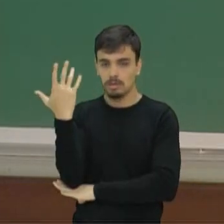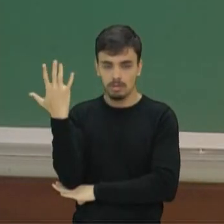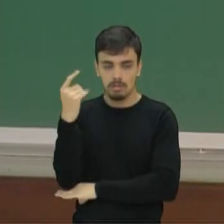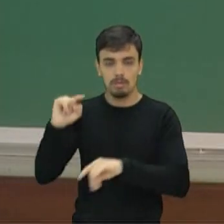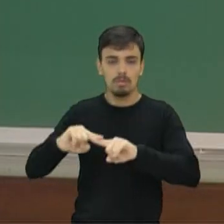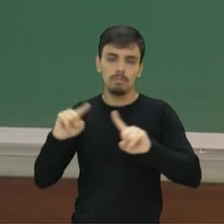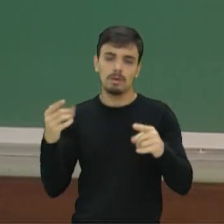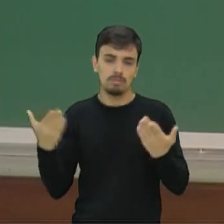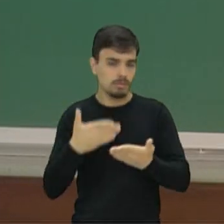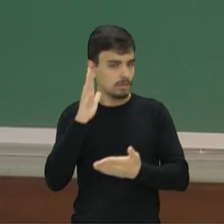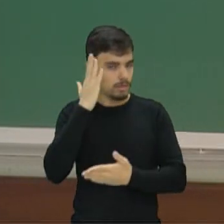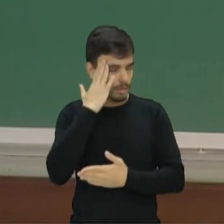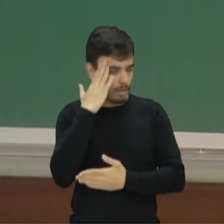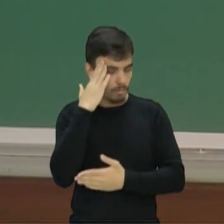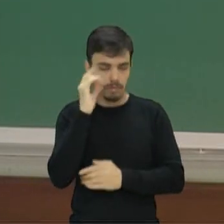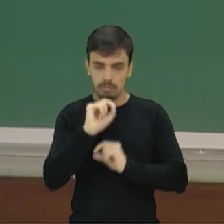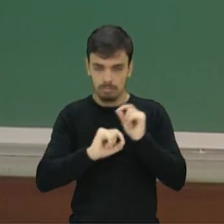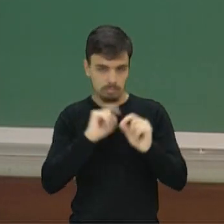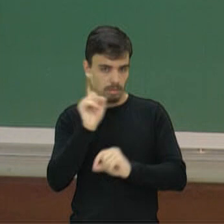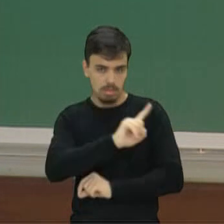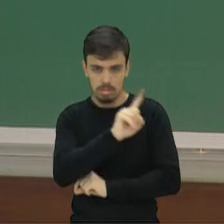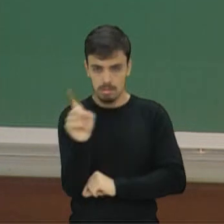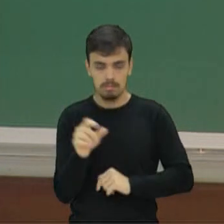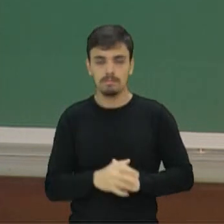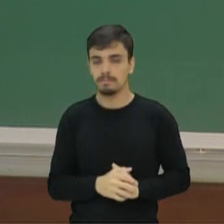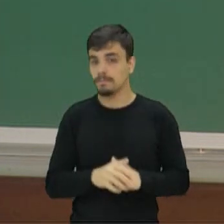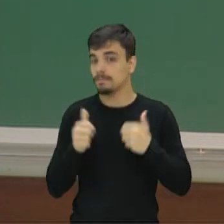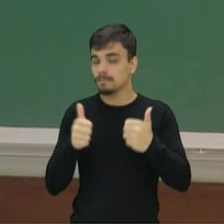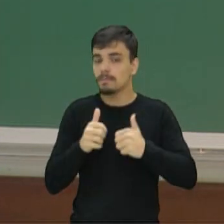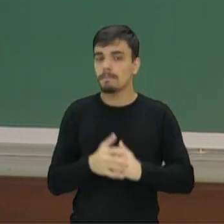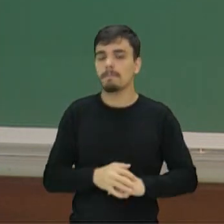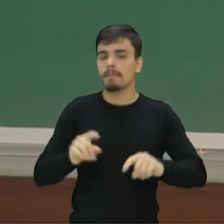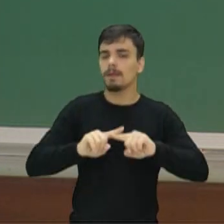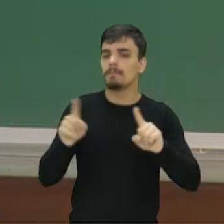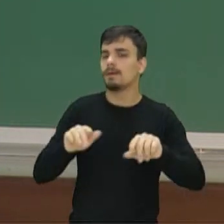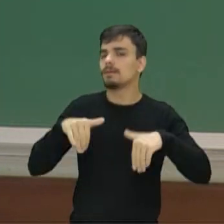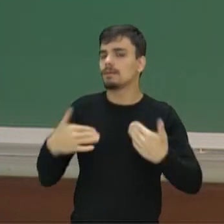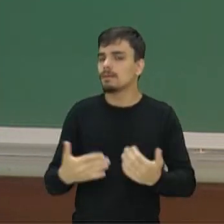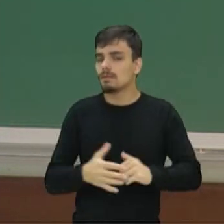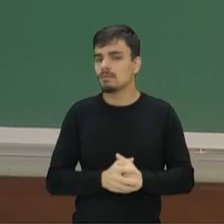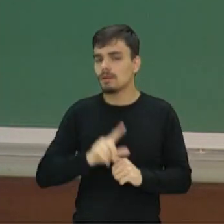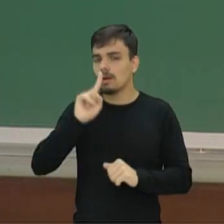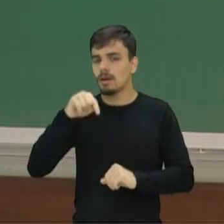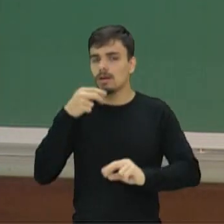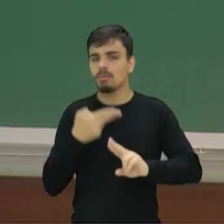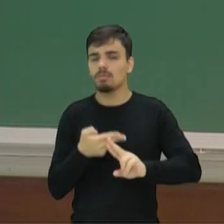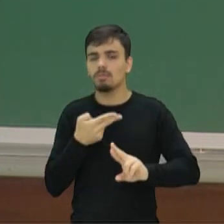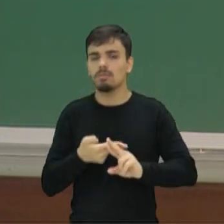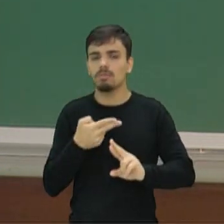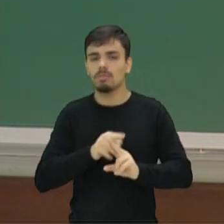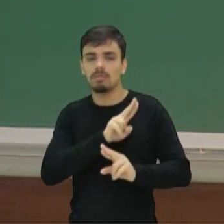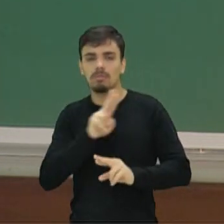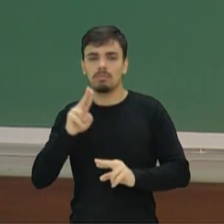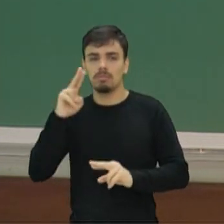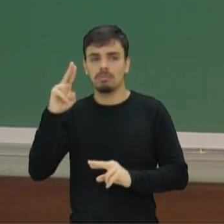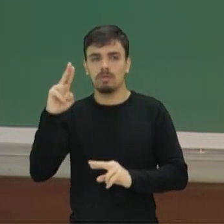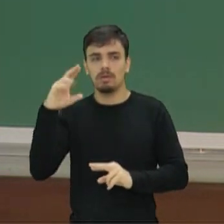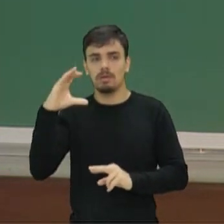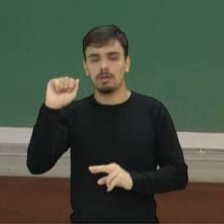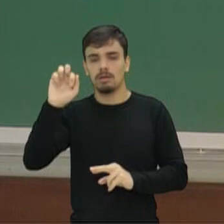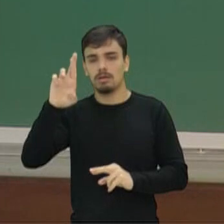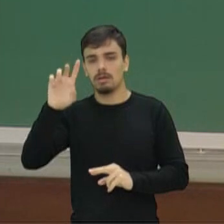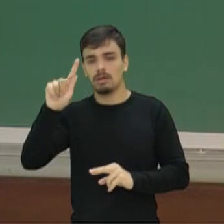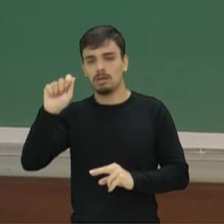já sabe que não é, tá? Hoje ele já sabe que não é. Mas, no entanto, pessoal, é utilizado este nome carga elementar para